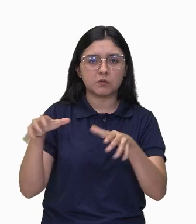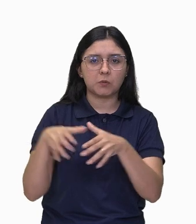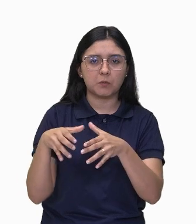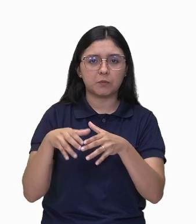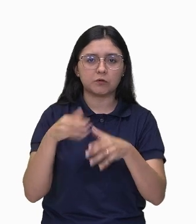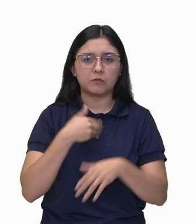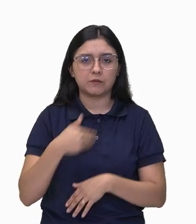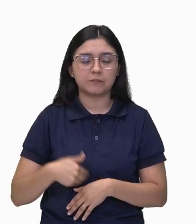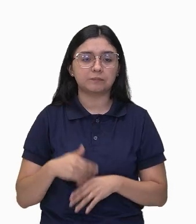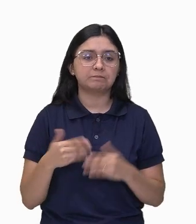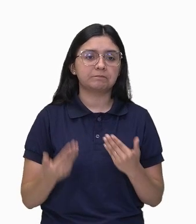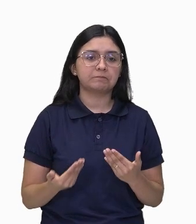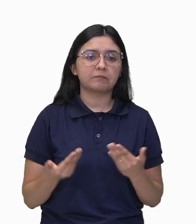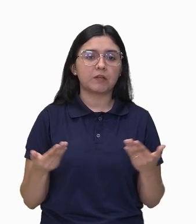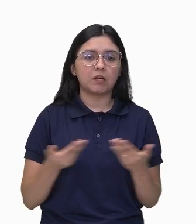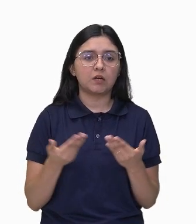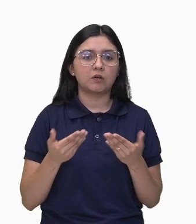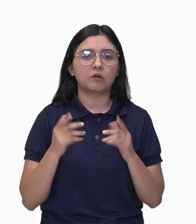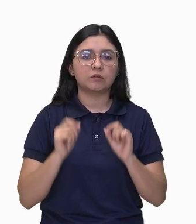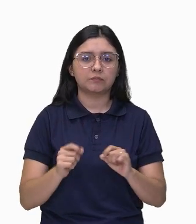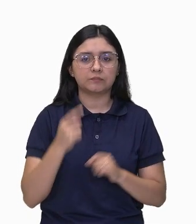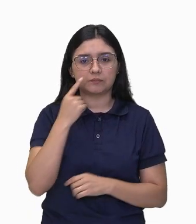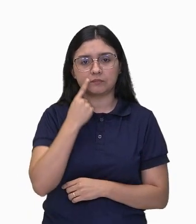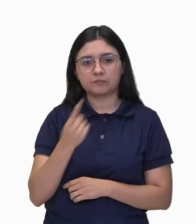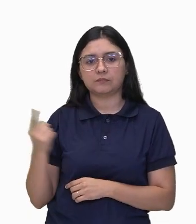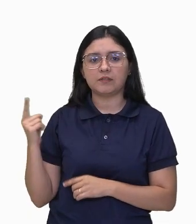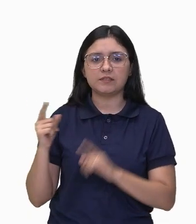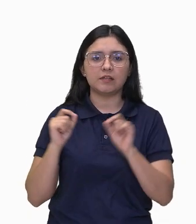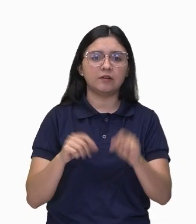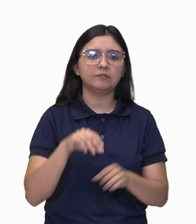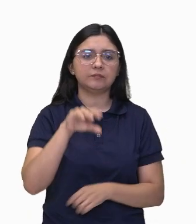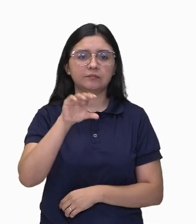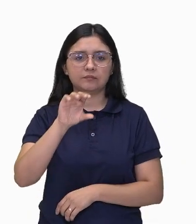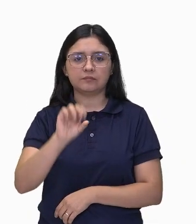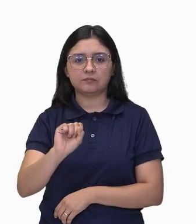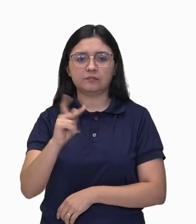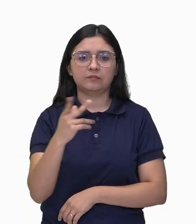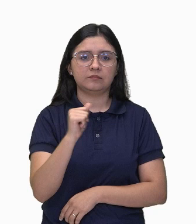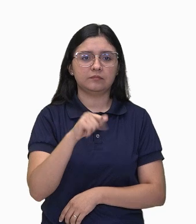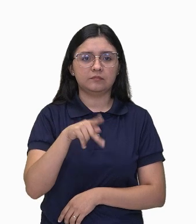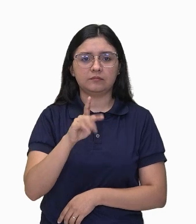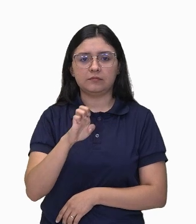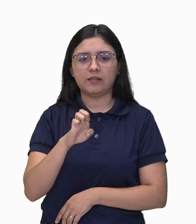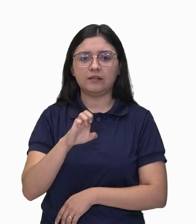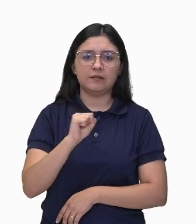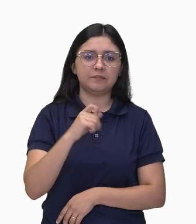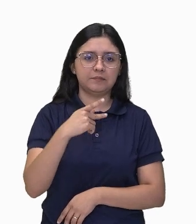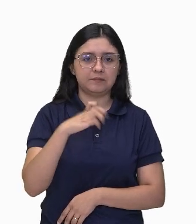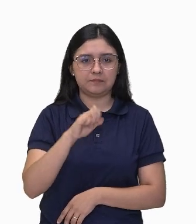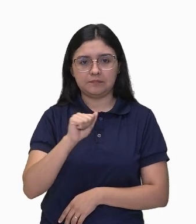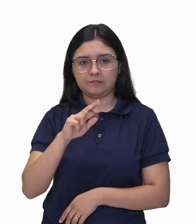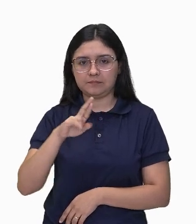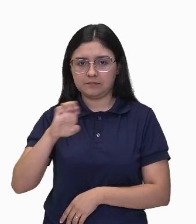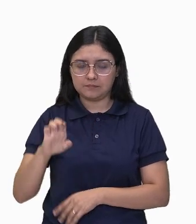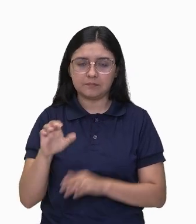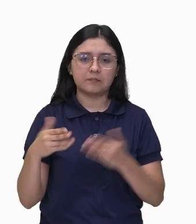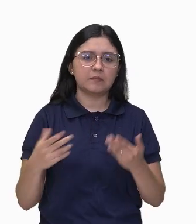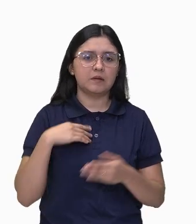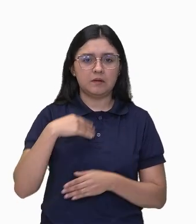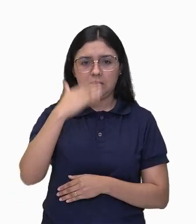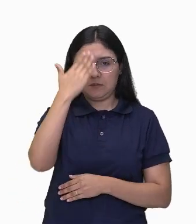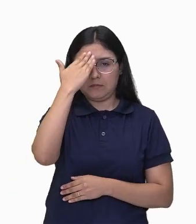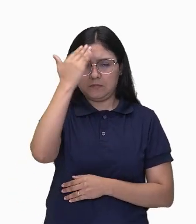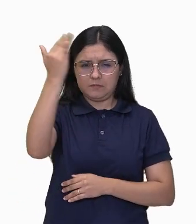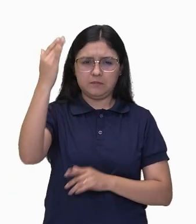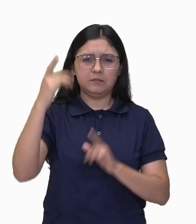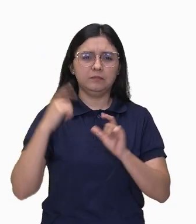ok? Vamos falar, então, agora sobre o grande Shakespeare, tá? Considerado um dos maiores dramaturgos de todos